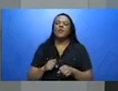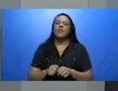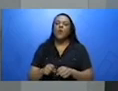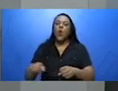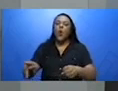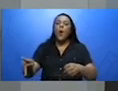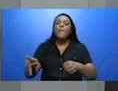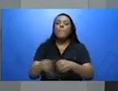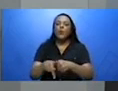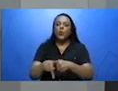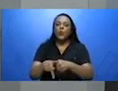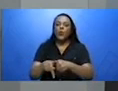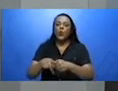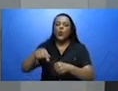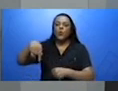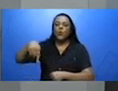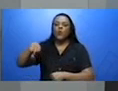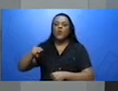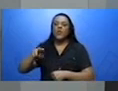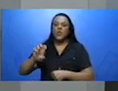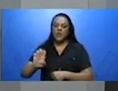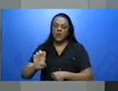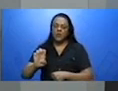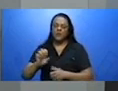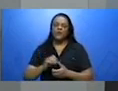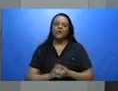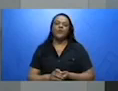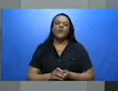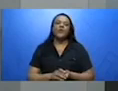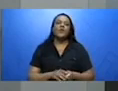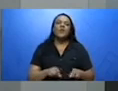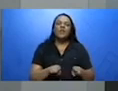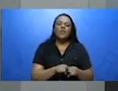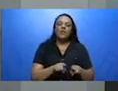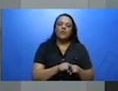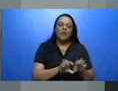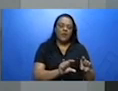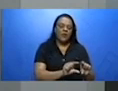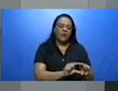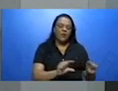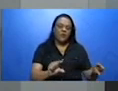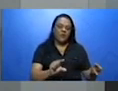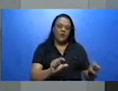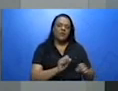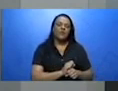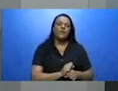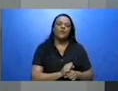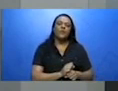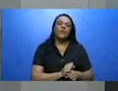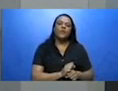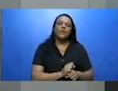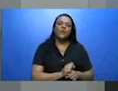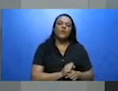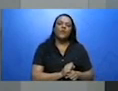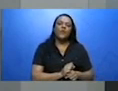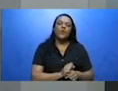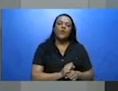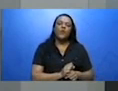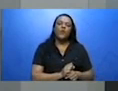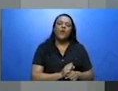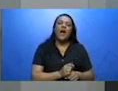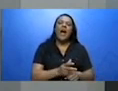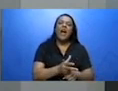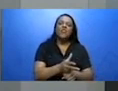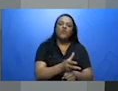orações subordinadas adverbiais, nós temos aí diversas conjunções adverbiais, que eu lembro que eu até pedi para vocês darem uma lida, porque